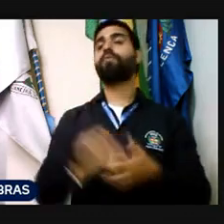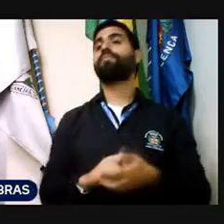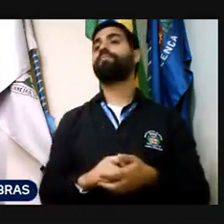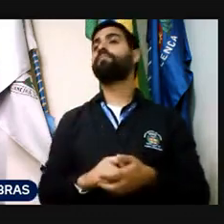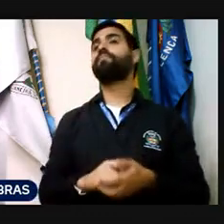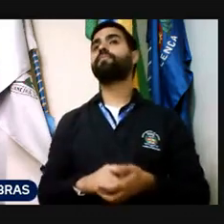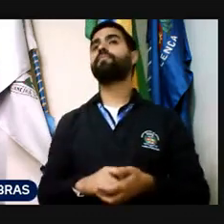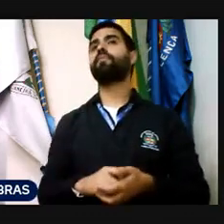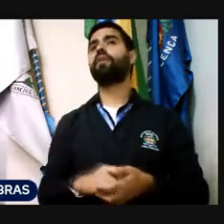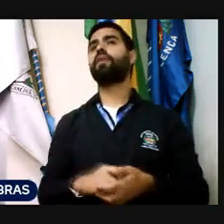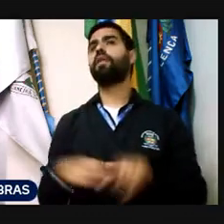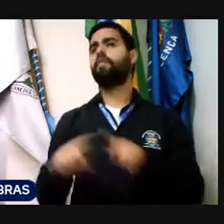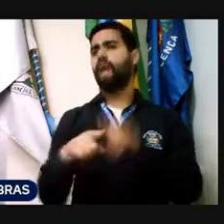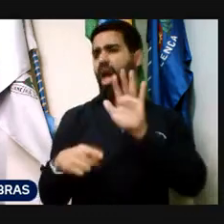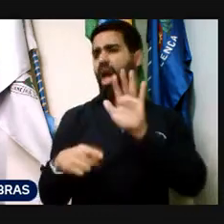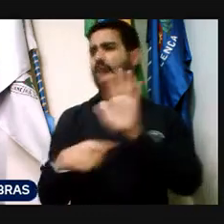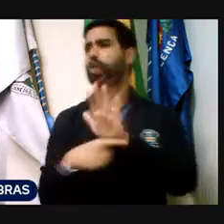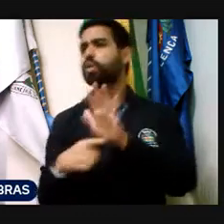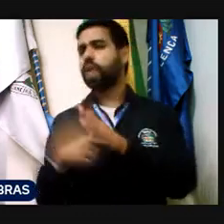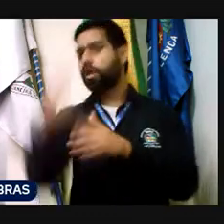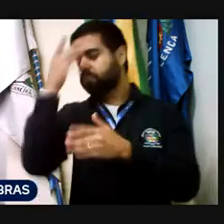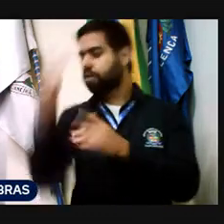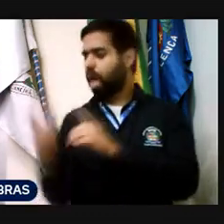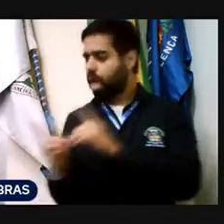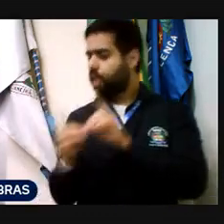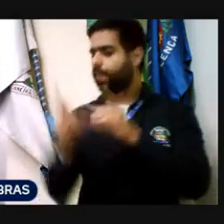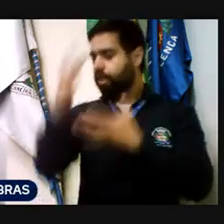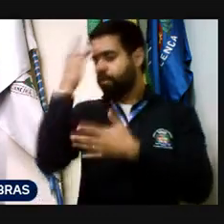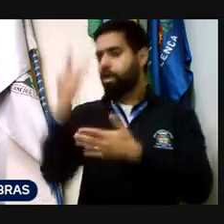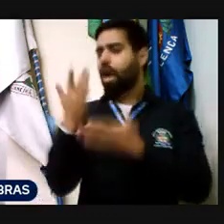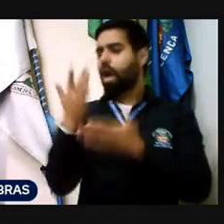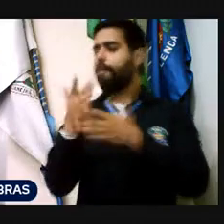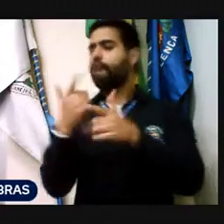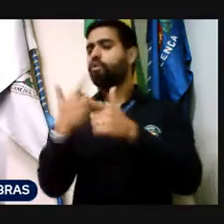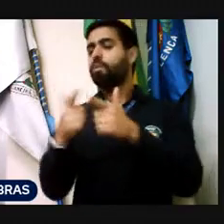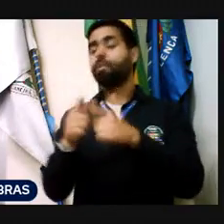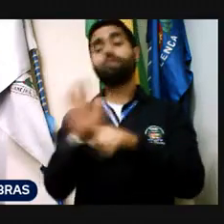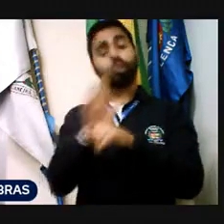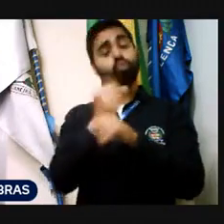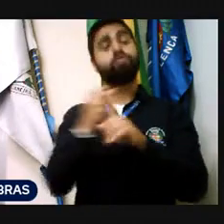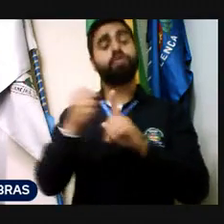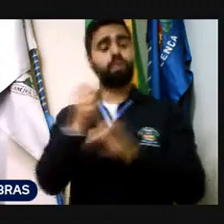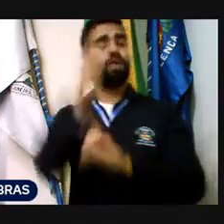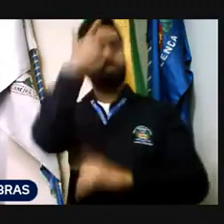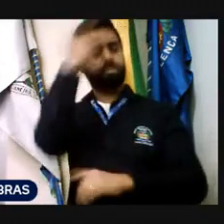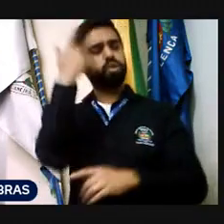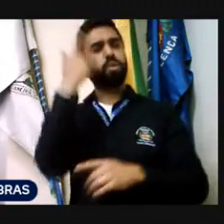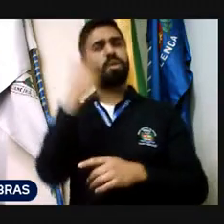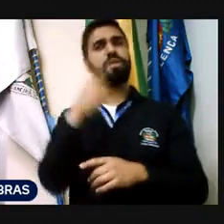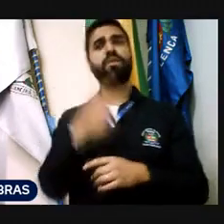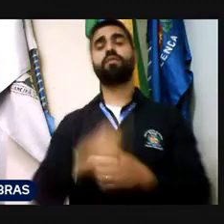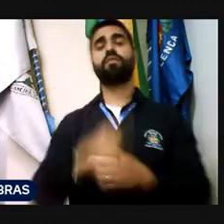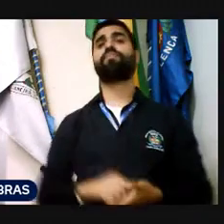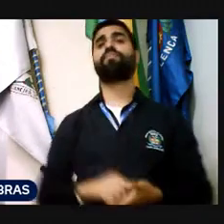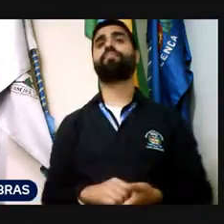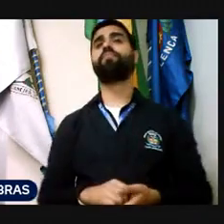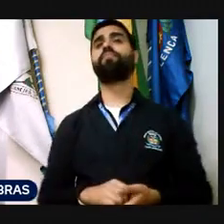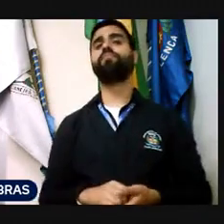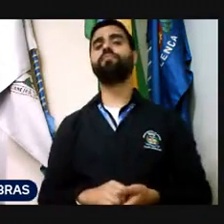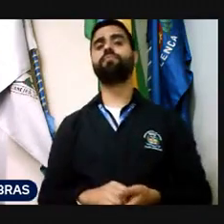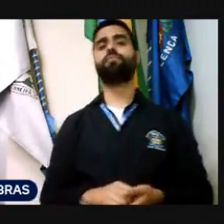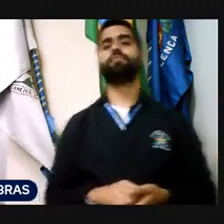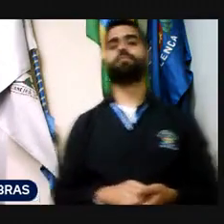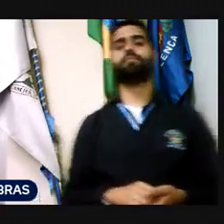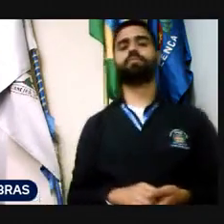dá dignidade, dá atendimento às pessoas e resolver esse problema de assistência social, né, que estão minando em nossa cidade,